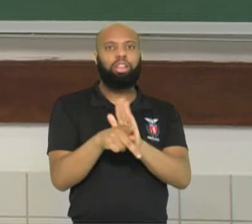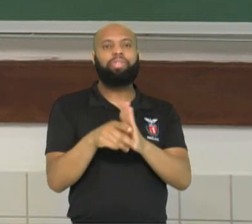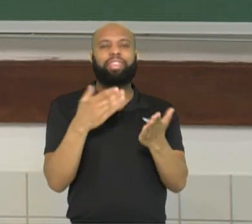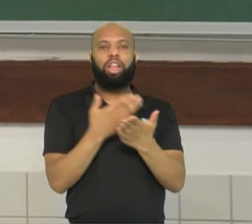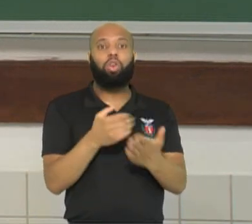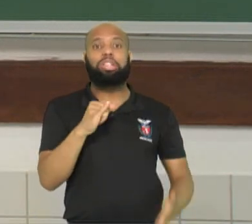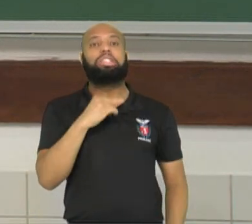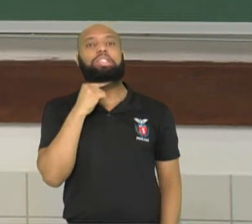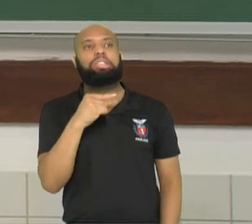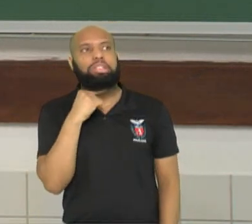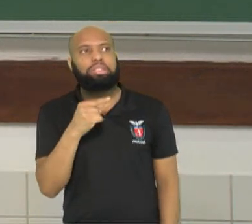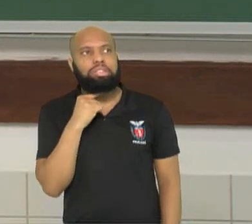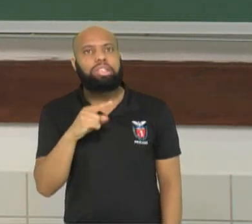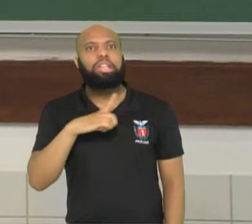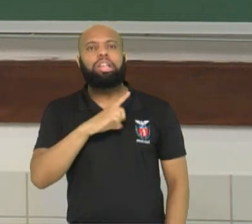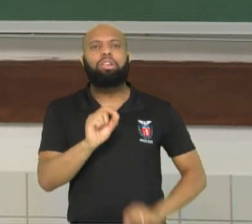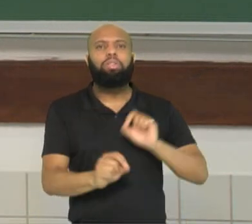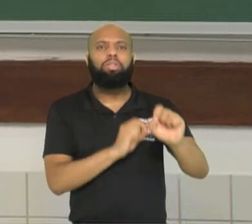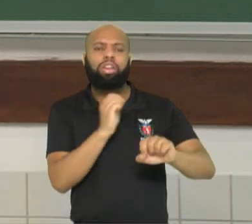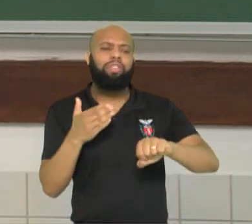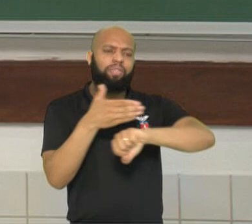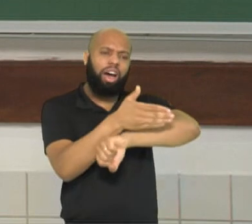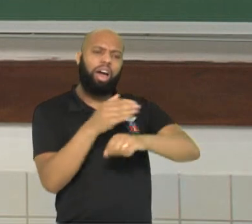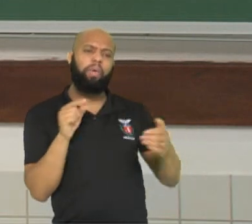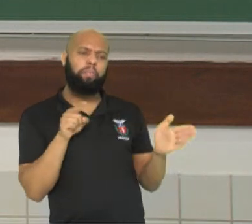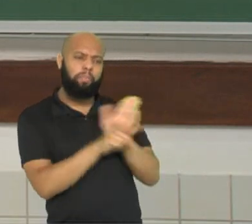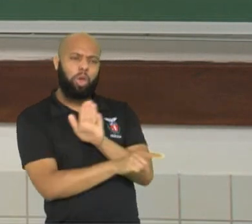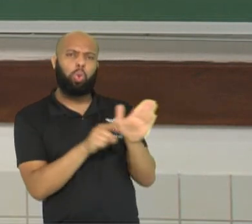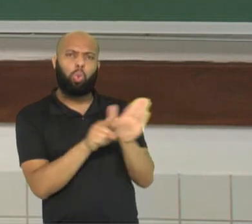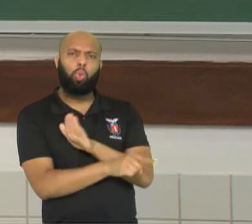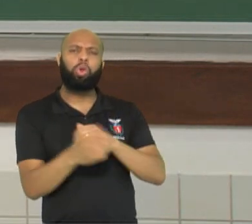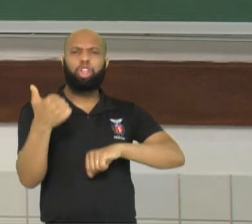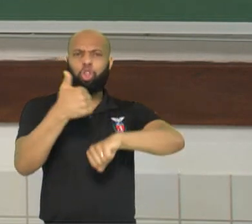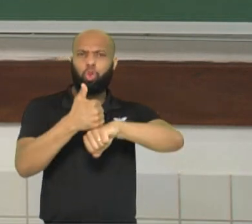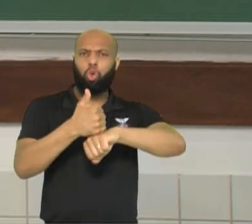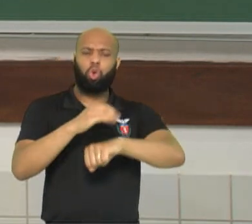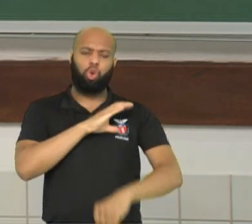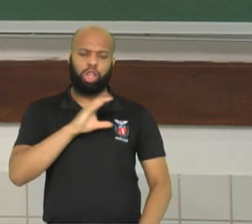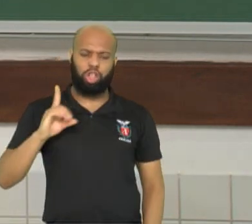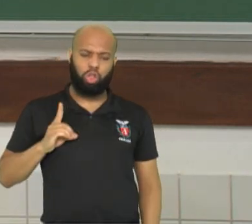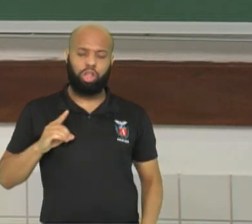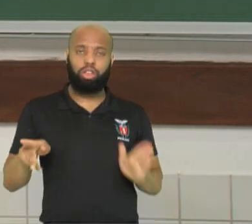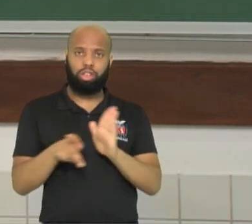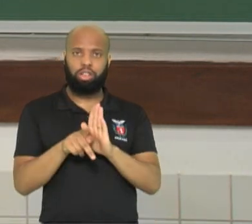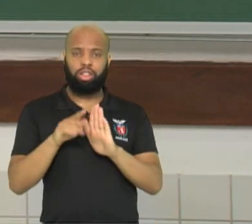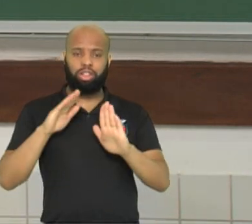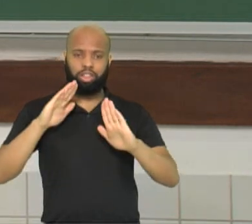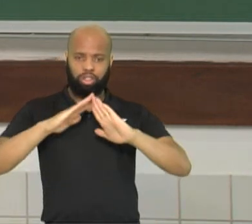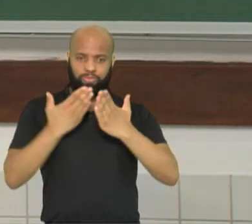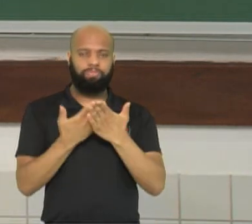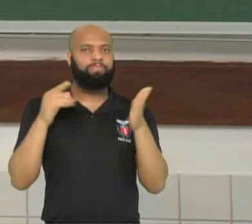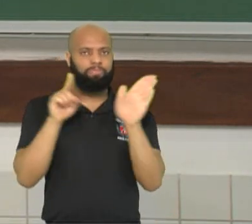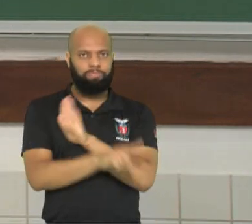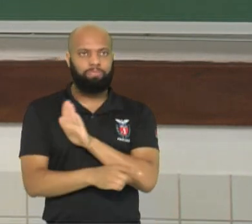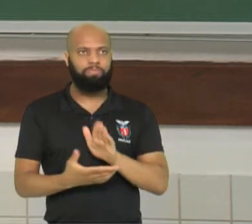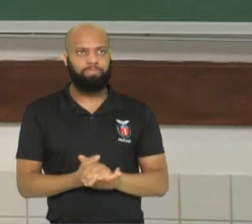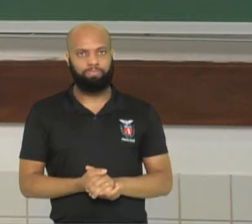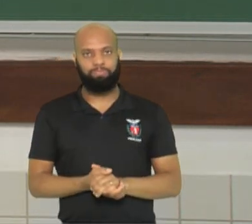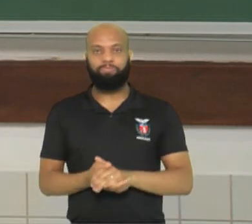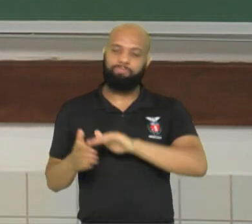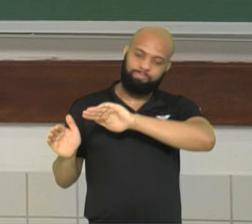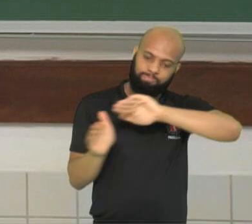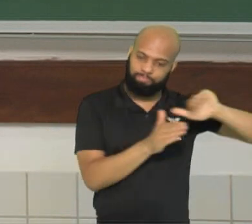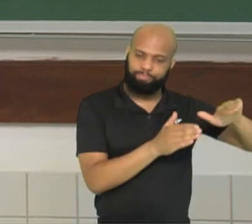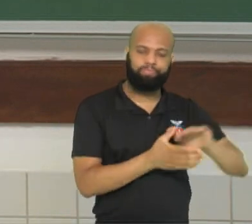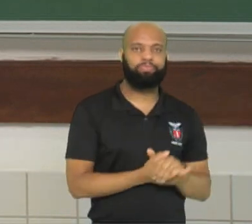tem alguma dúvida, vá atrás do seu diretor, do coordenador da escola e pergunte para ele, ok? Pessoal,